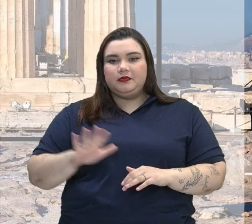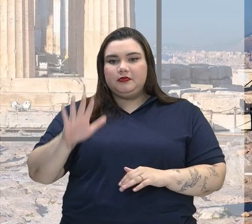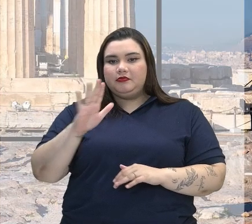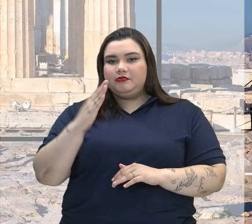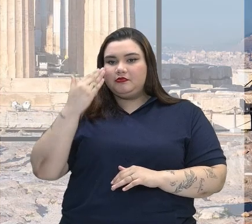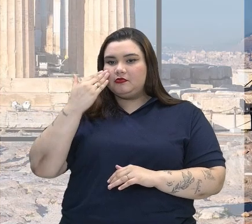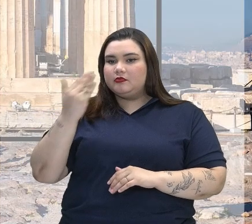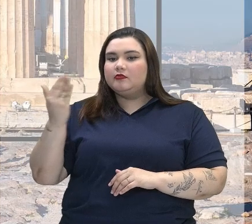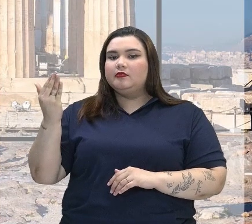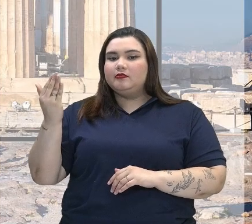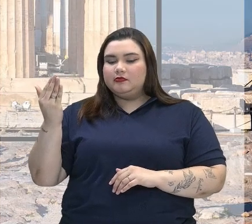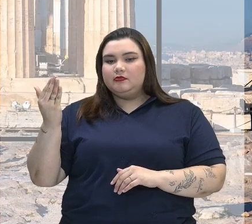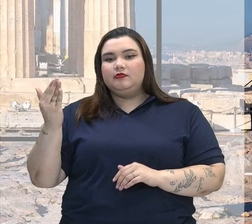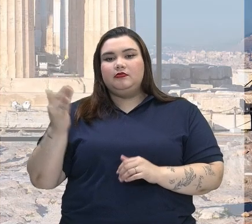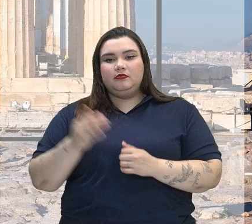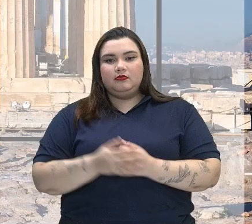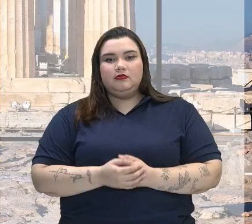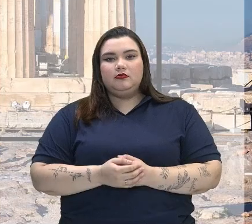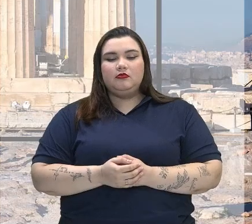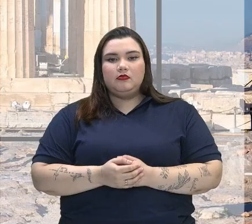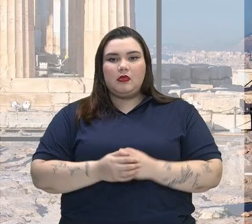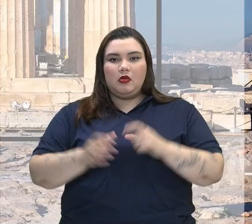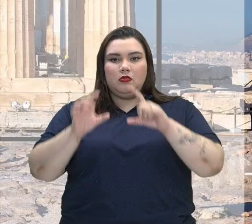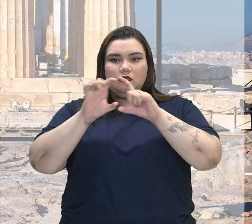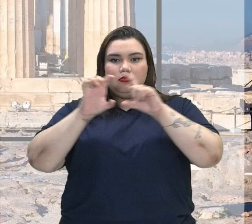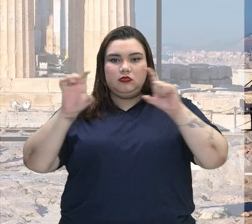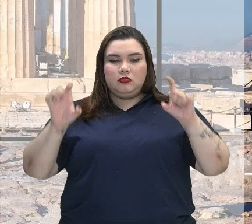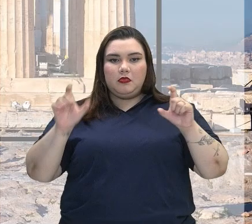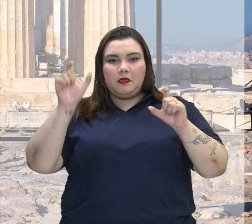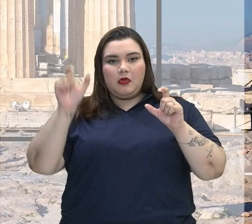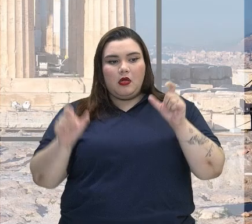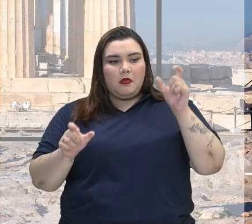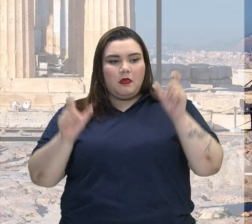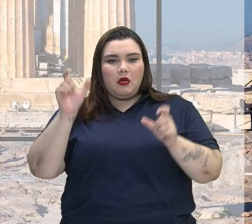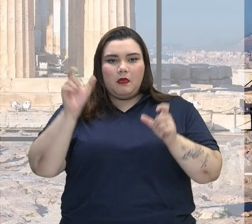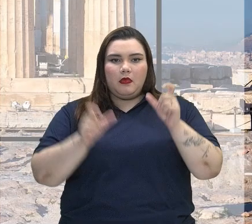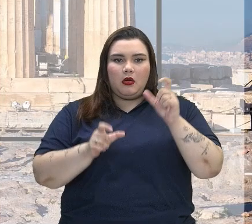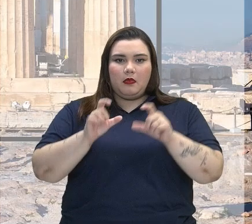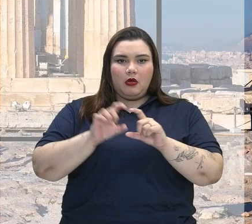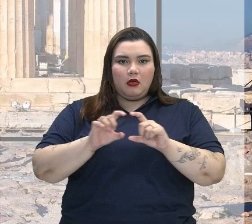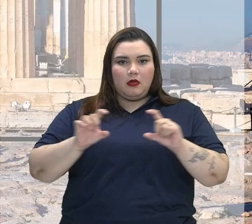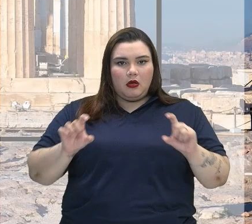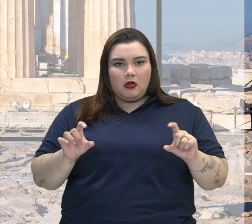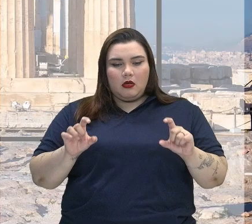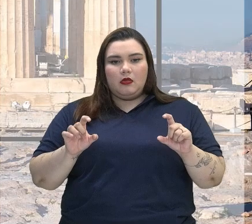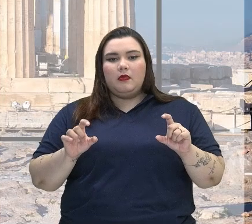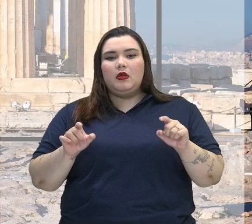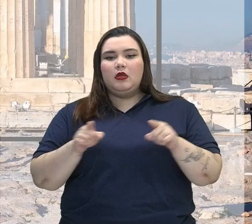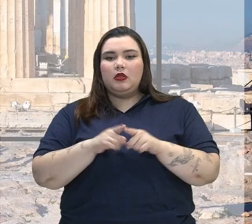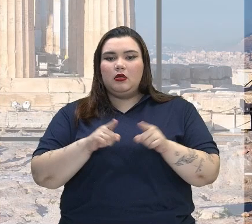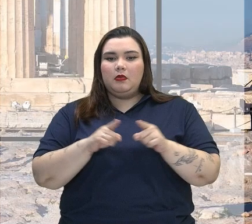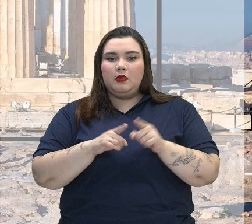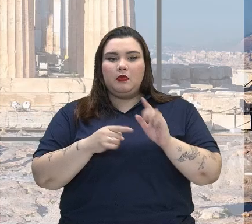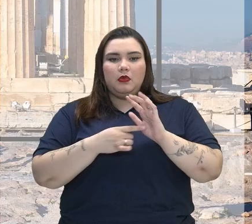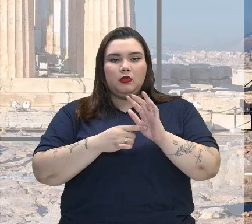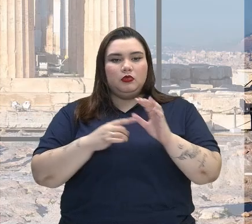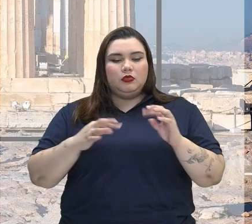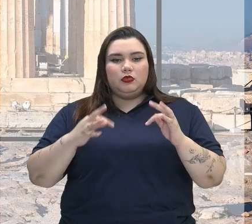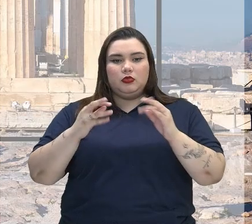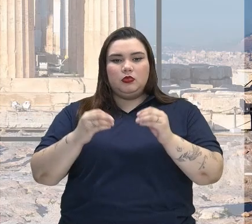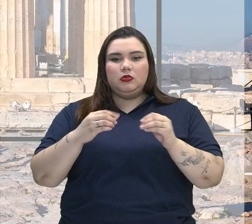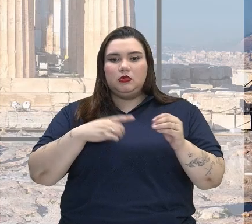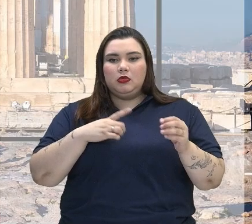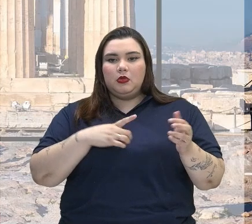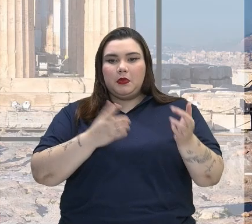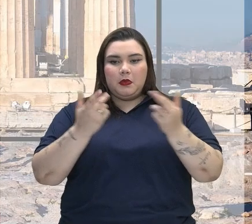Então, tanto ali os retângulos de cima, quanto ali com a coluna e a parte superior também, todos eles têm